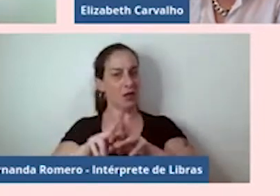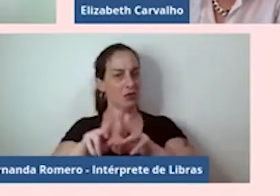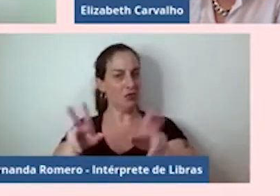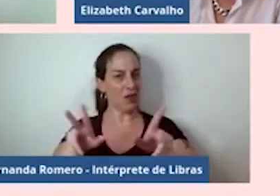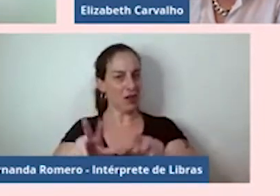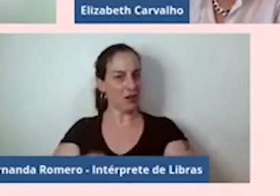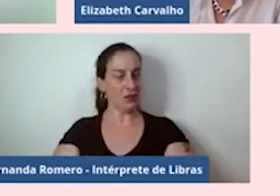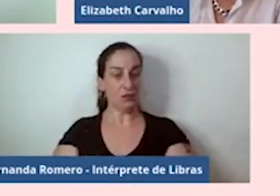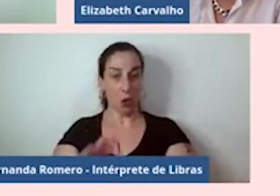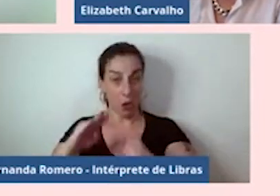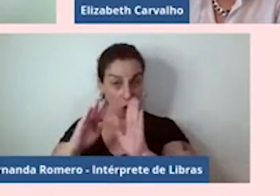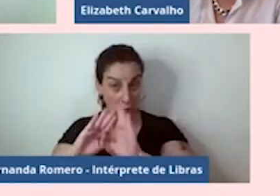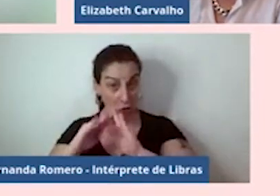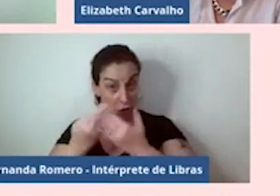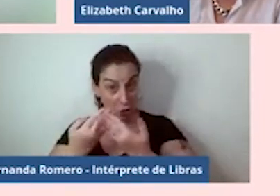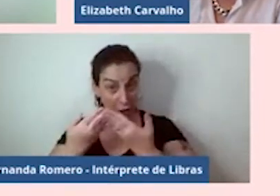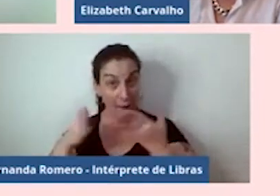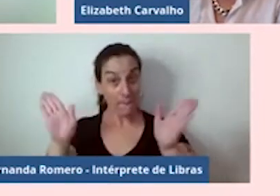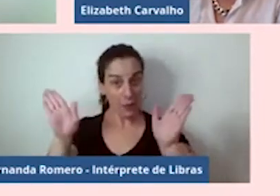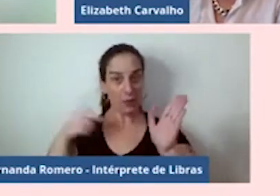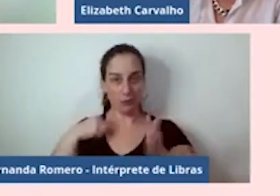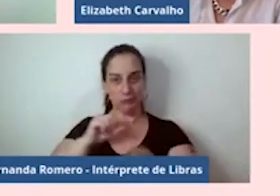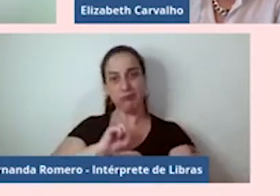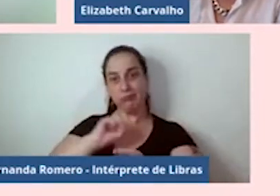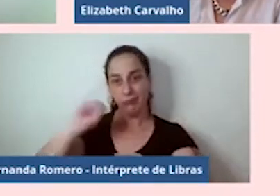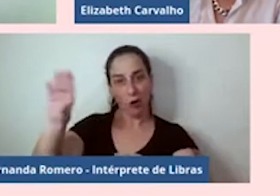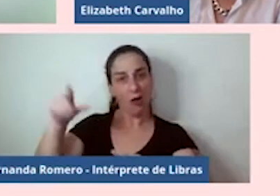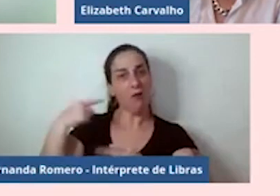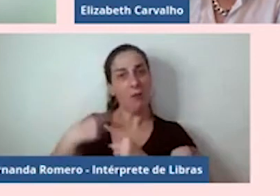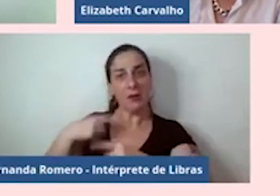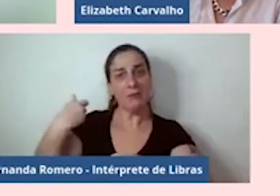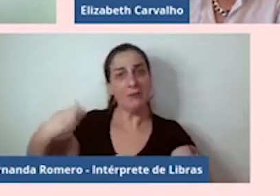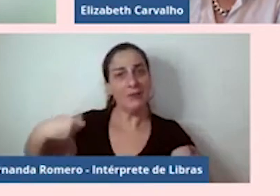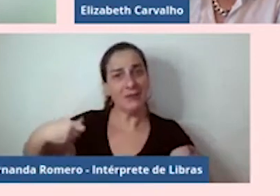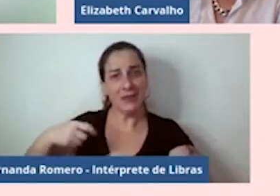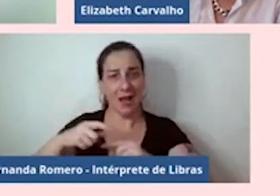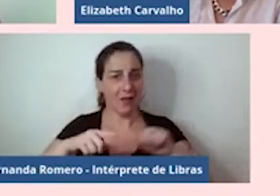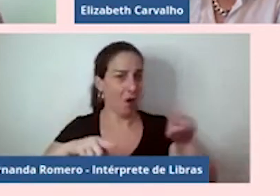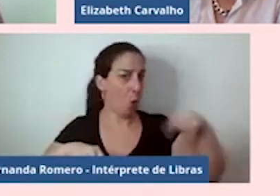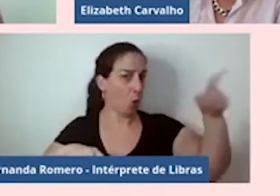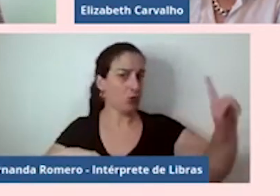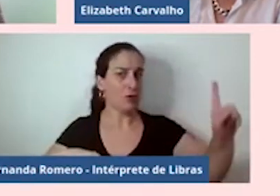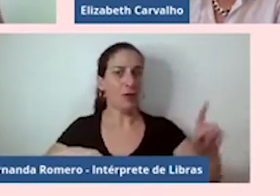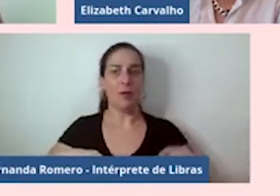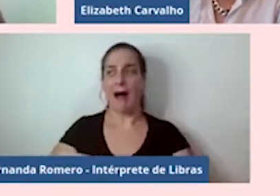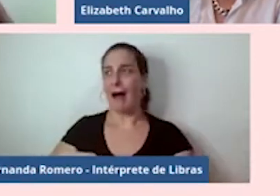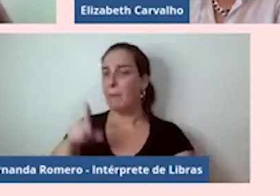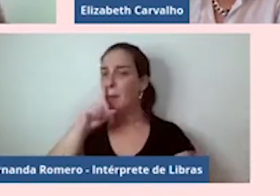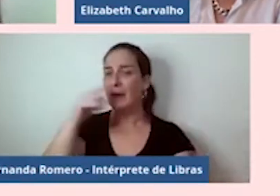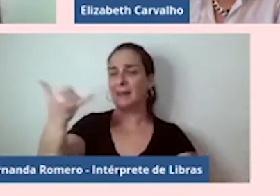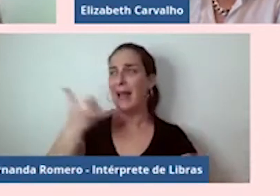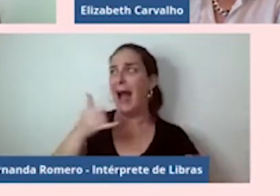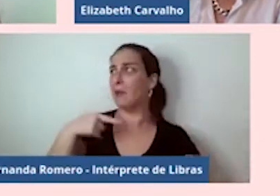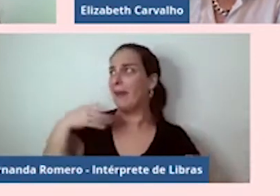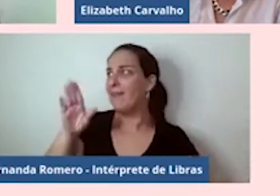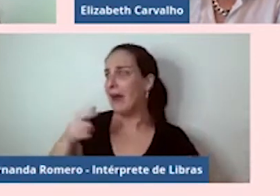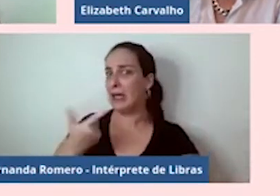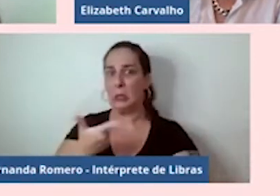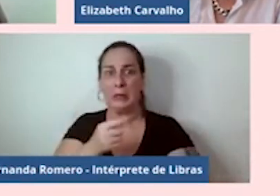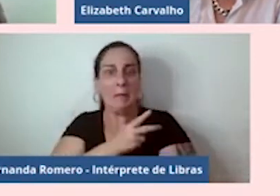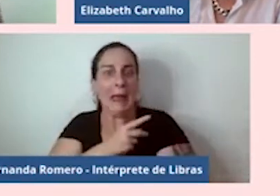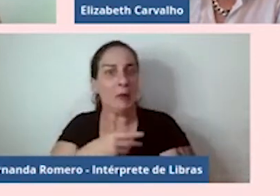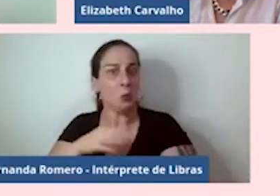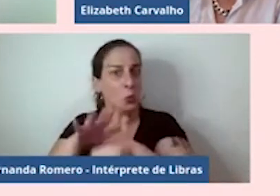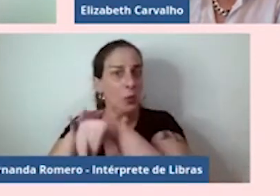escolas, eu levei meus filhos porque eu precisava levar os pequenos. E muitos não precisavam, mas aí as mães, tu vai levar? Tu não tem medo que teu filho fique